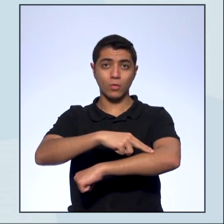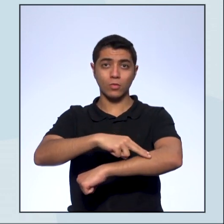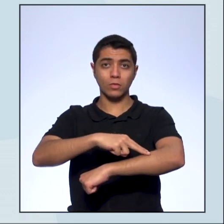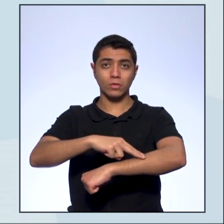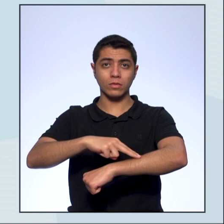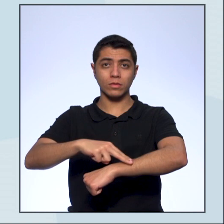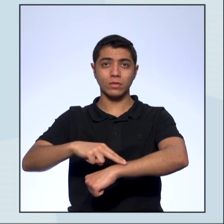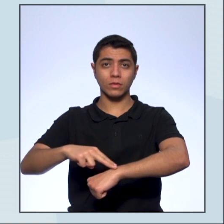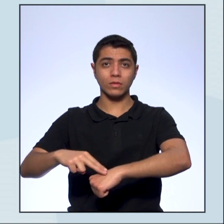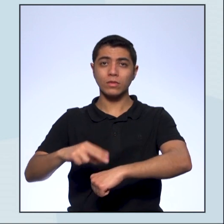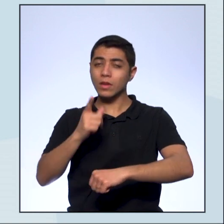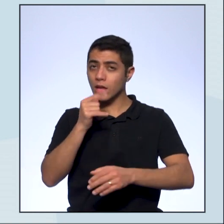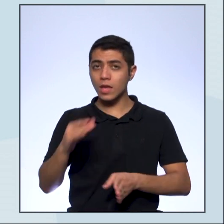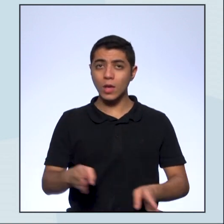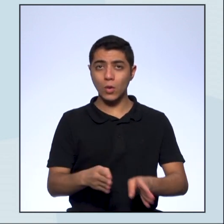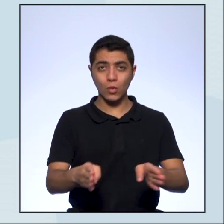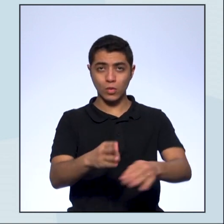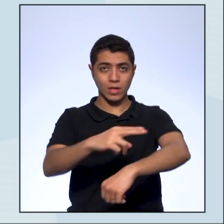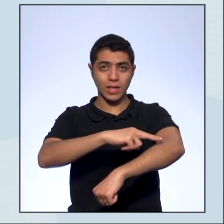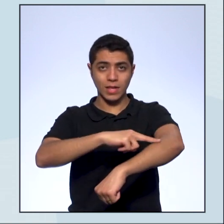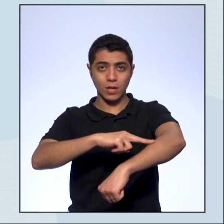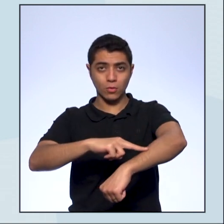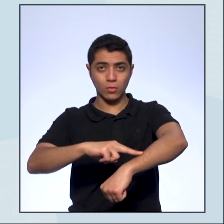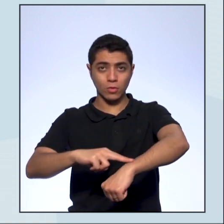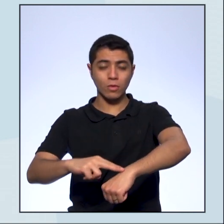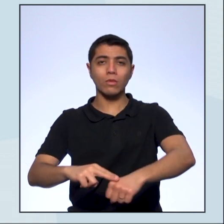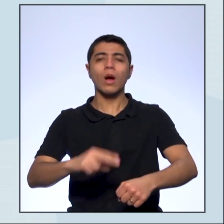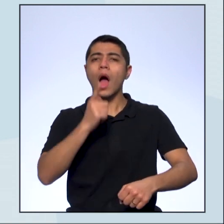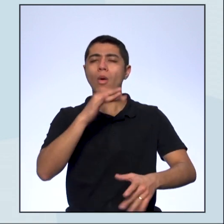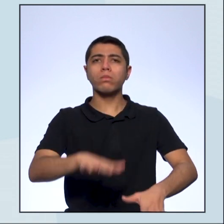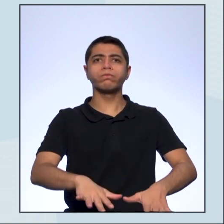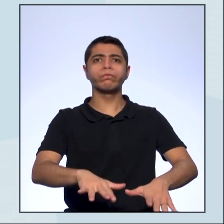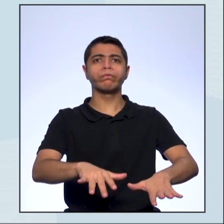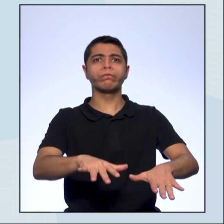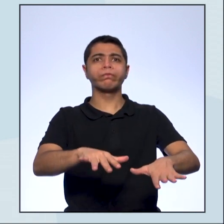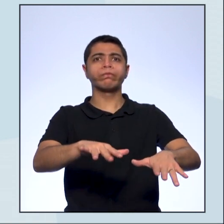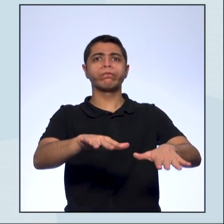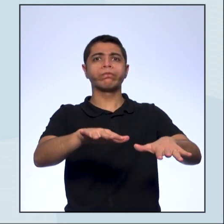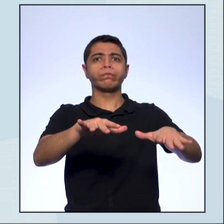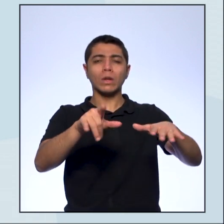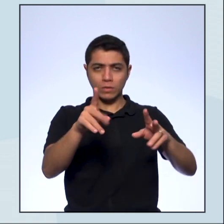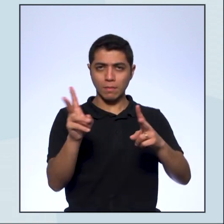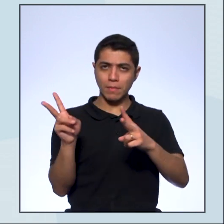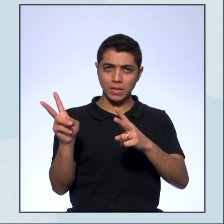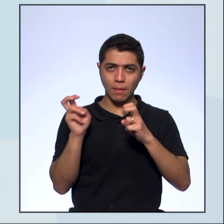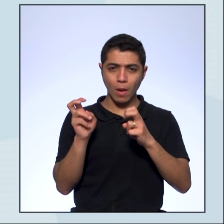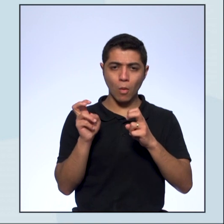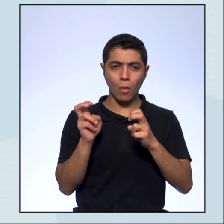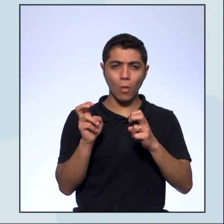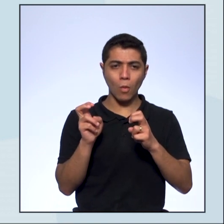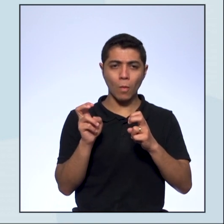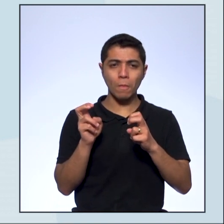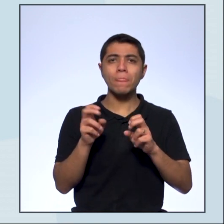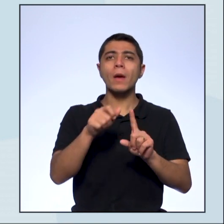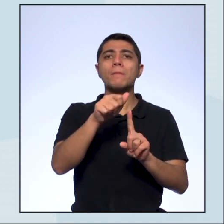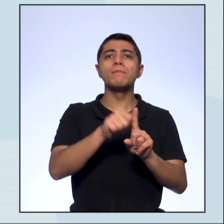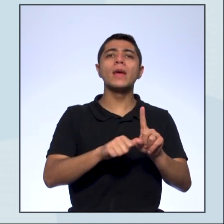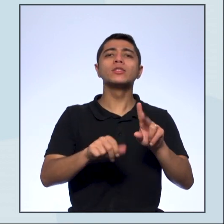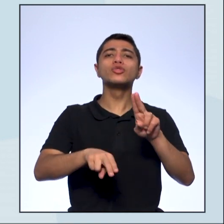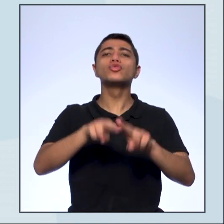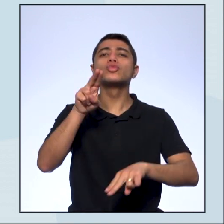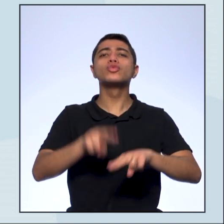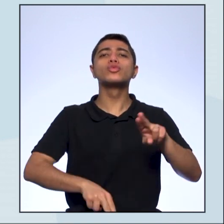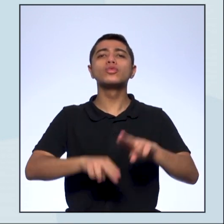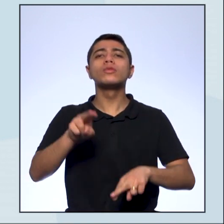estão percebendo? Lá em junho, lá no comecinho, vocês estão vendo que o índice da água ali